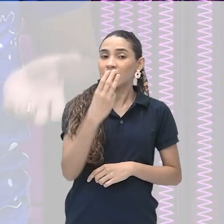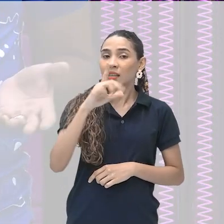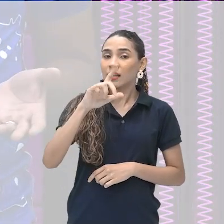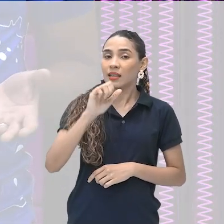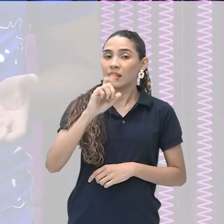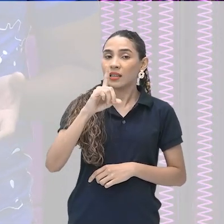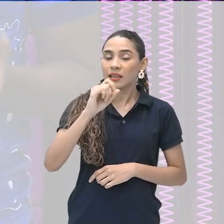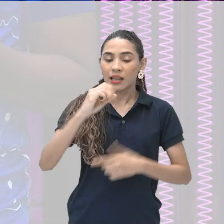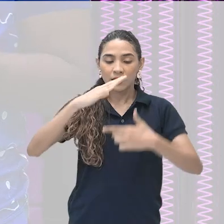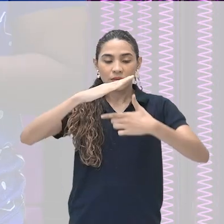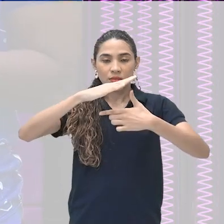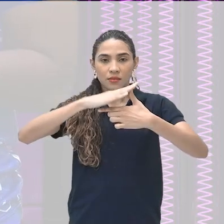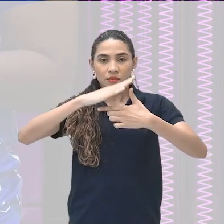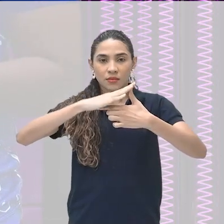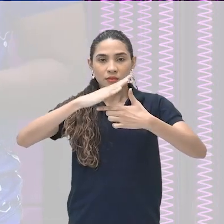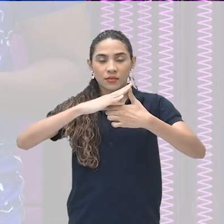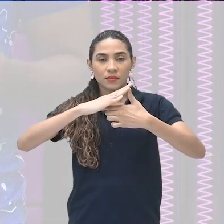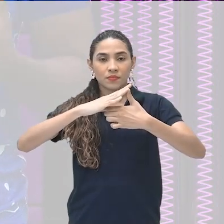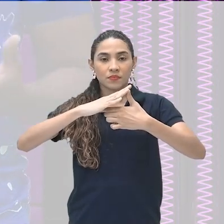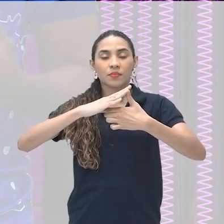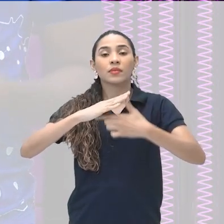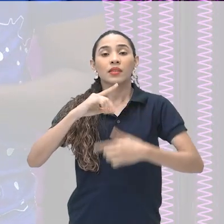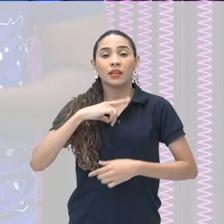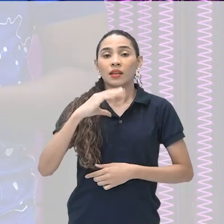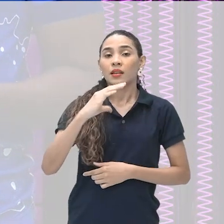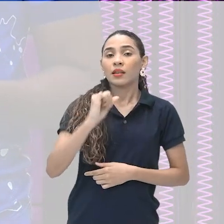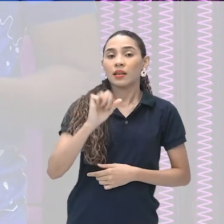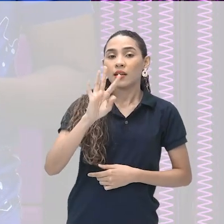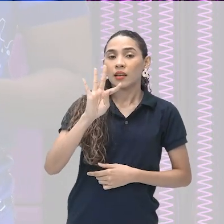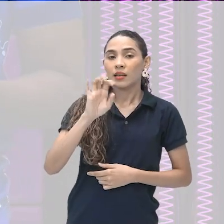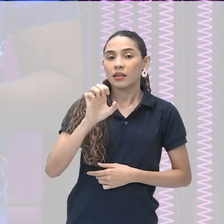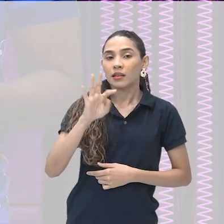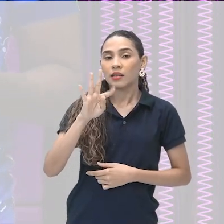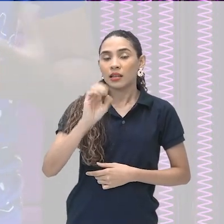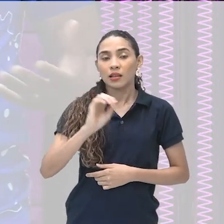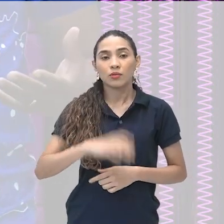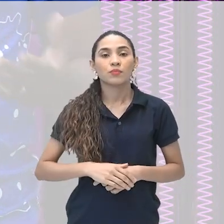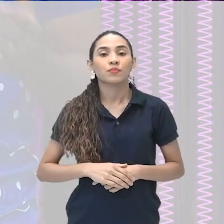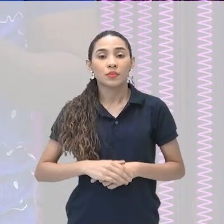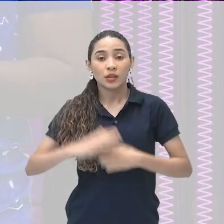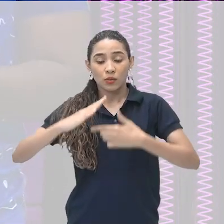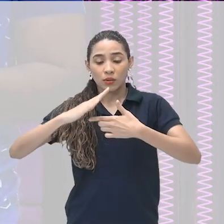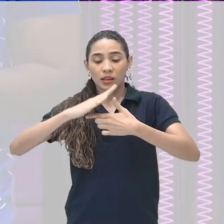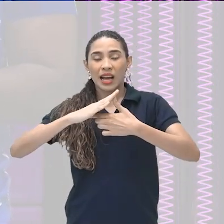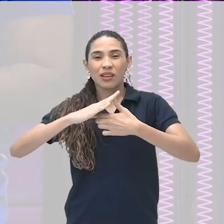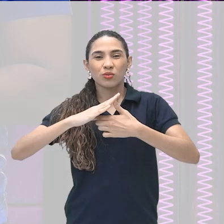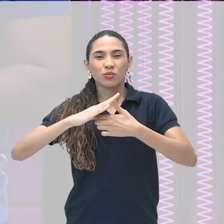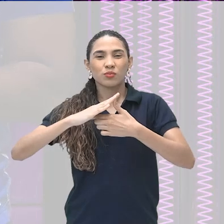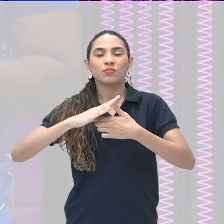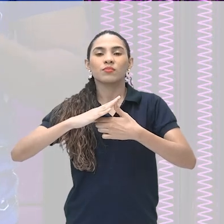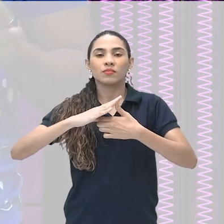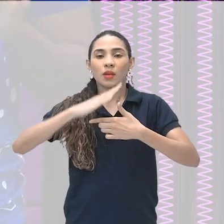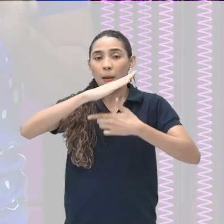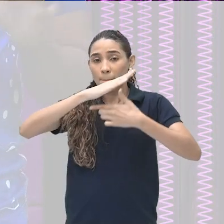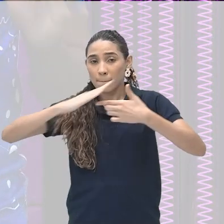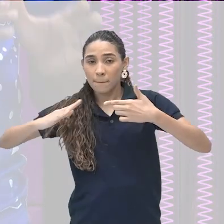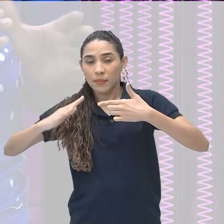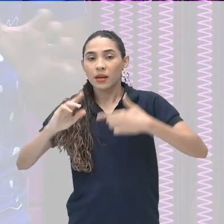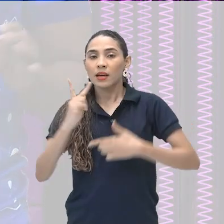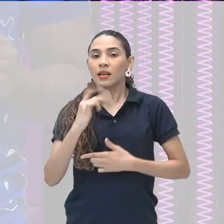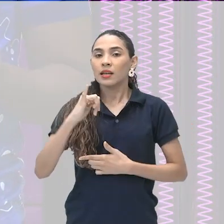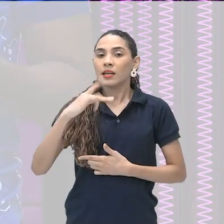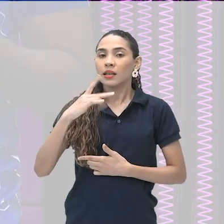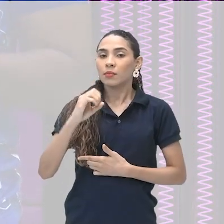deles receberão nomes de catetos, e o outro lado, o maior deles, será a hipotenusa. Então, quem é